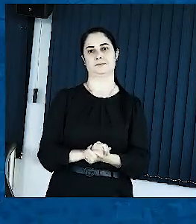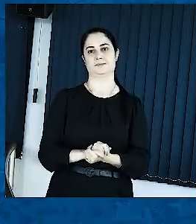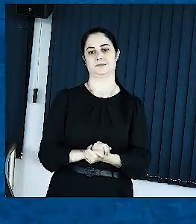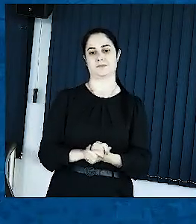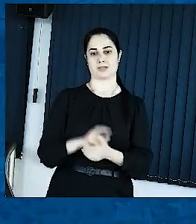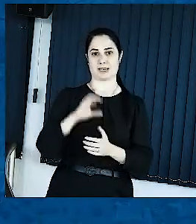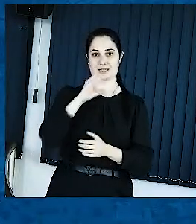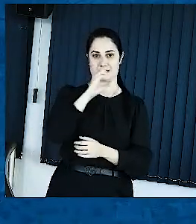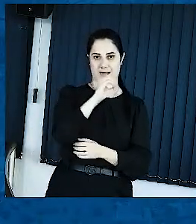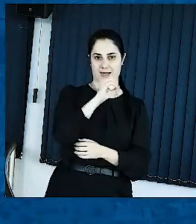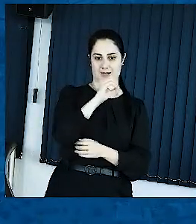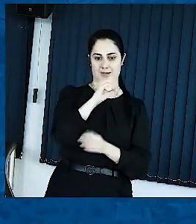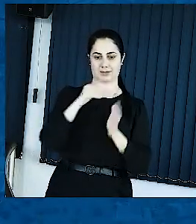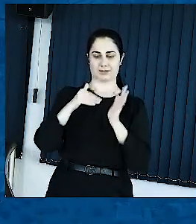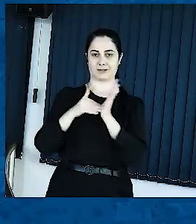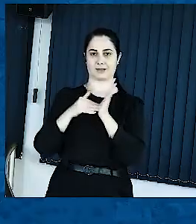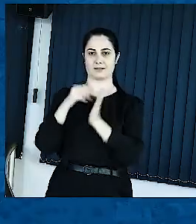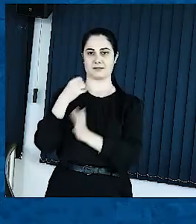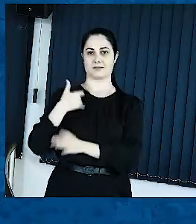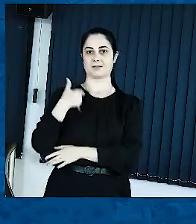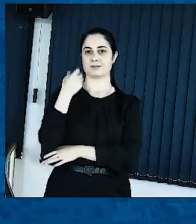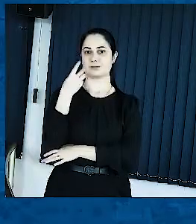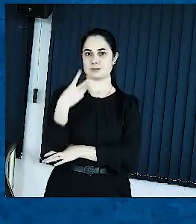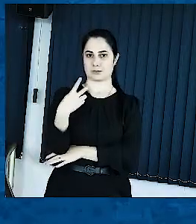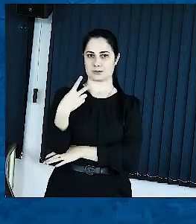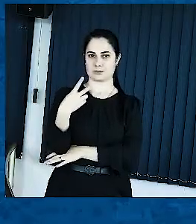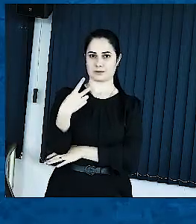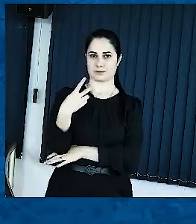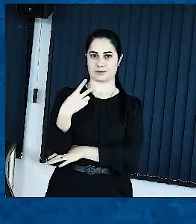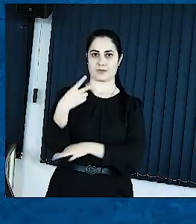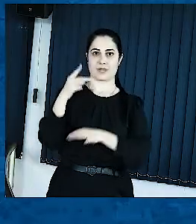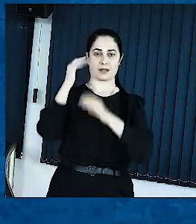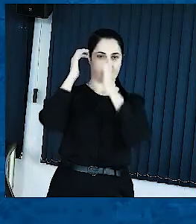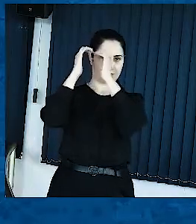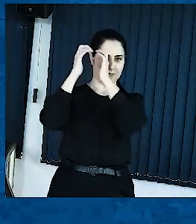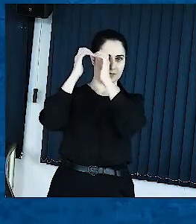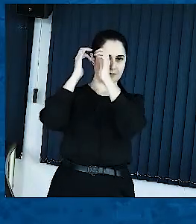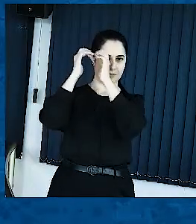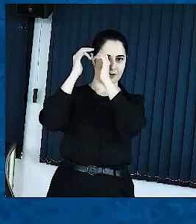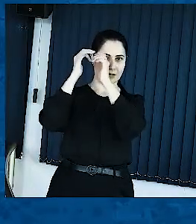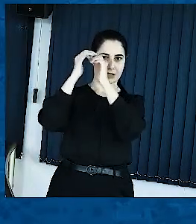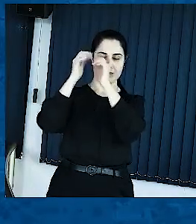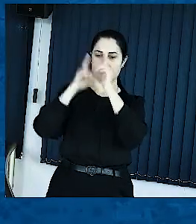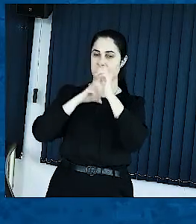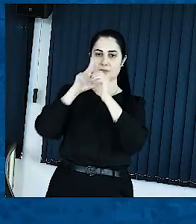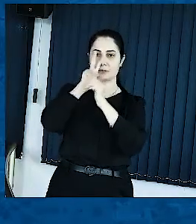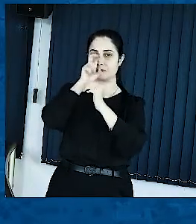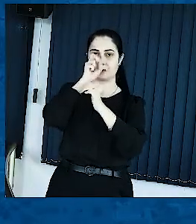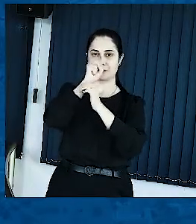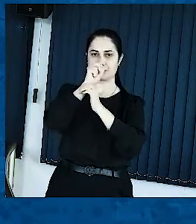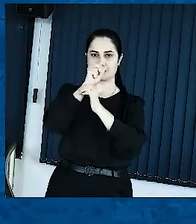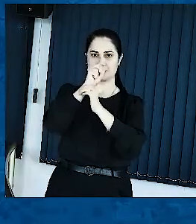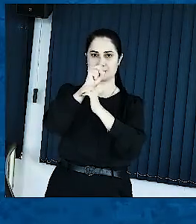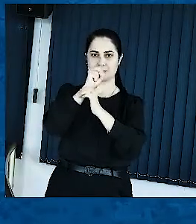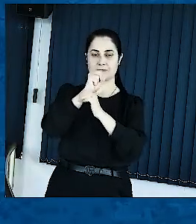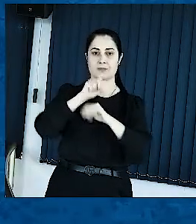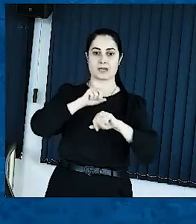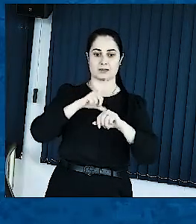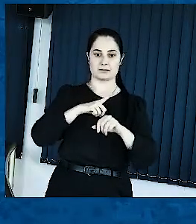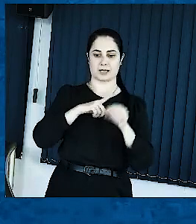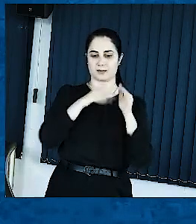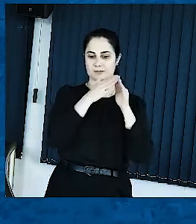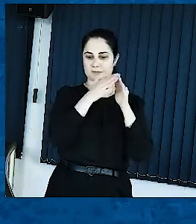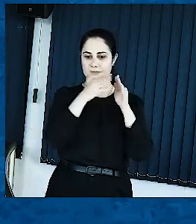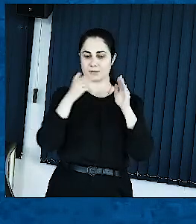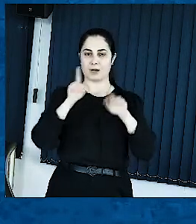De 0 a 2 anos, o nosso sistema sensorial ele é intenso, o desenvolvimento dele. Então aqui a gente